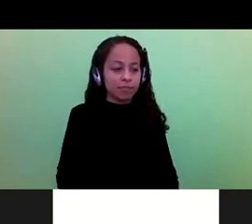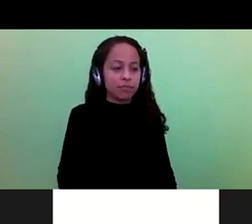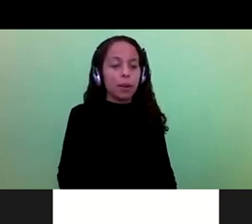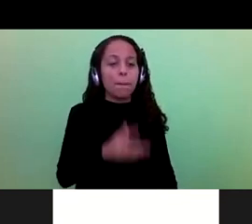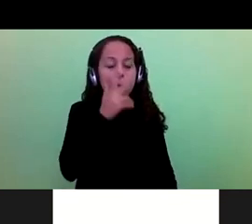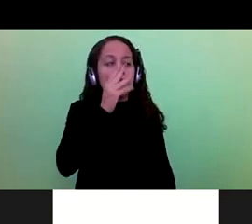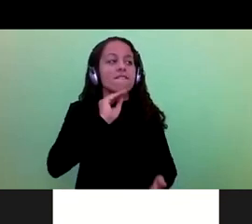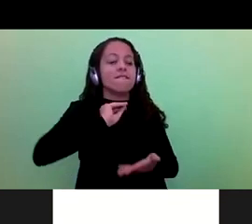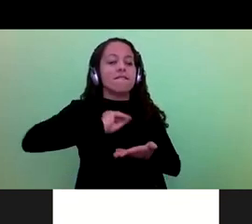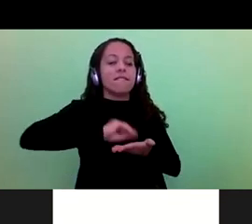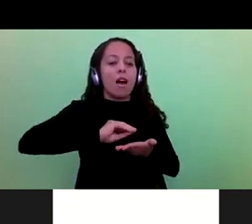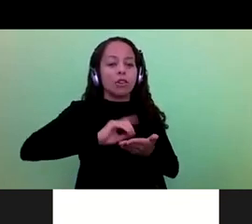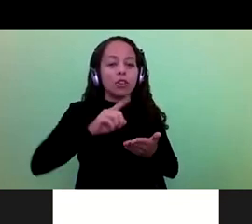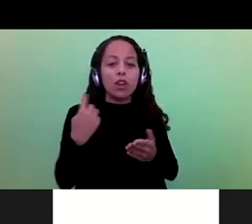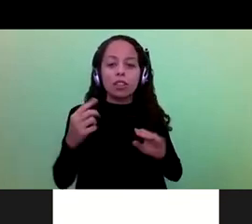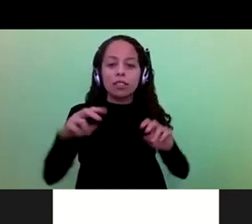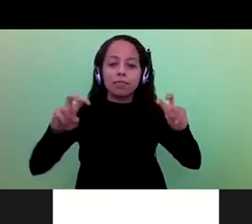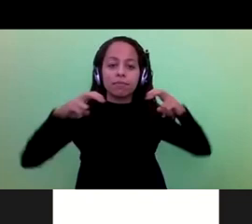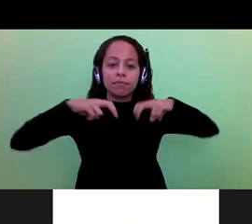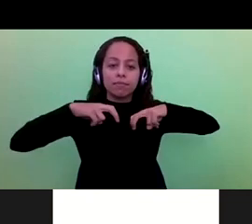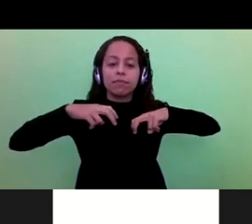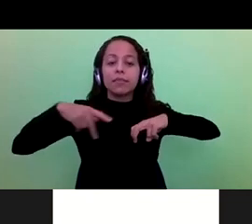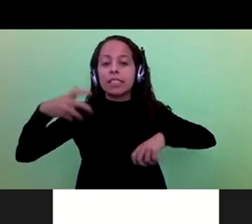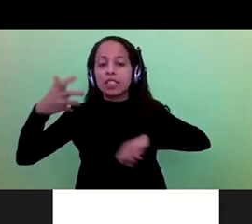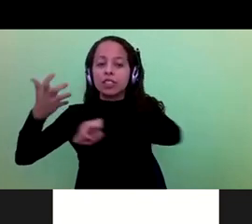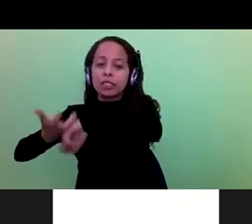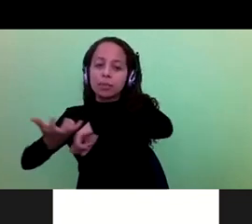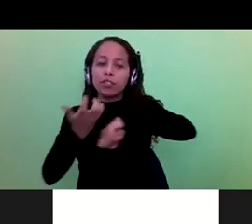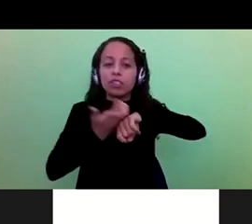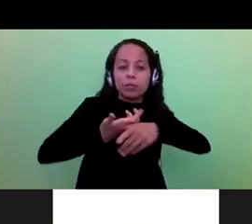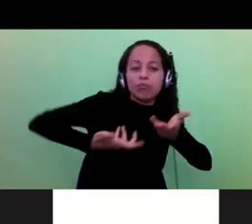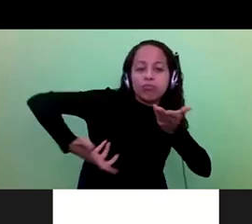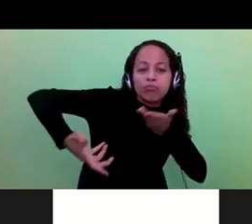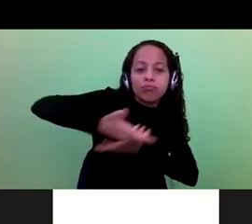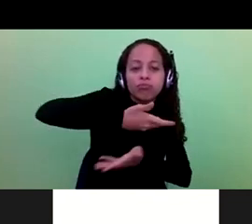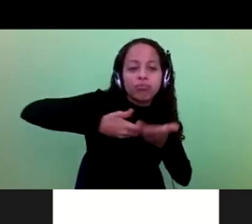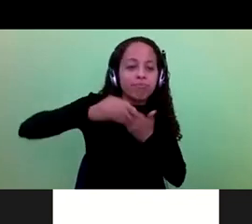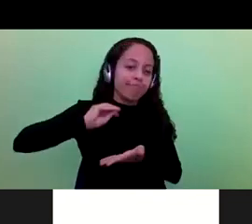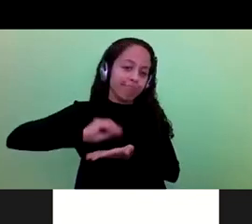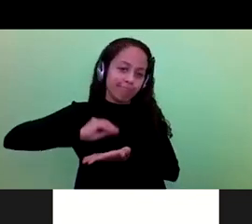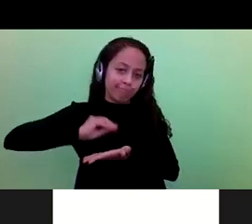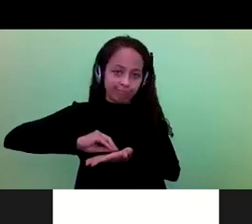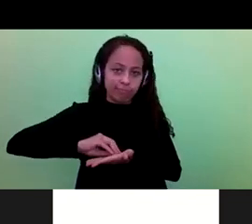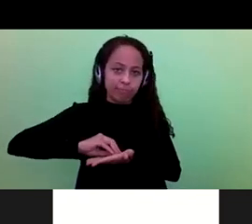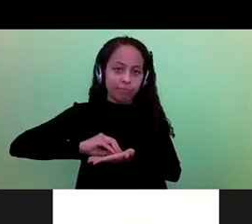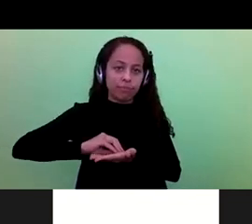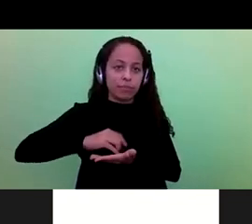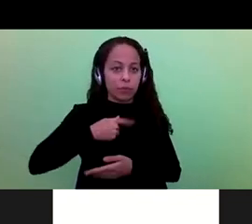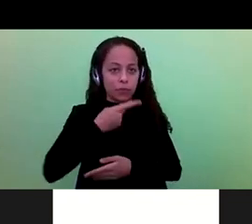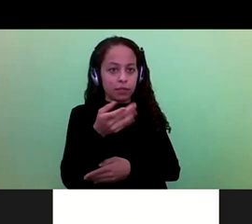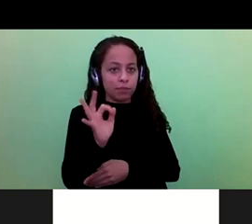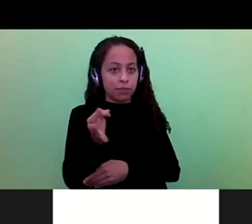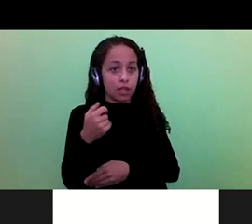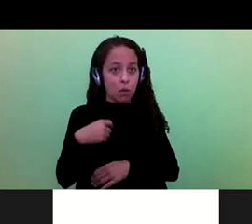momentos de diálogo transdisciplinar. Como eu disse, eu dou aula de